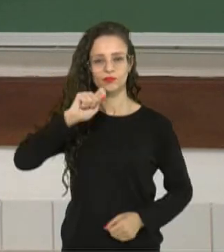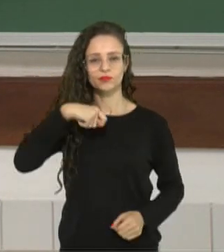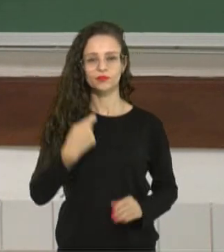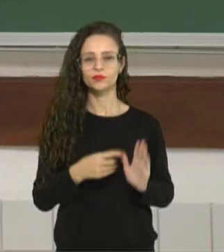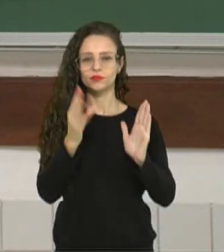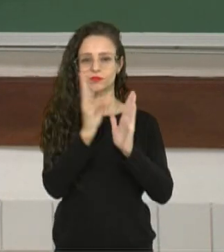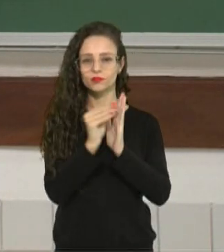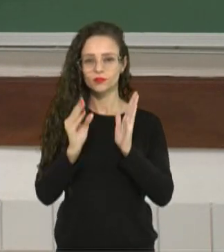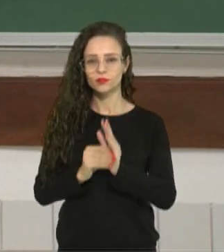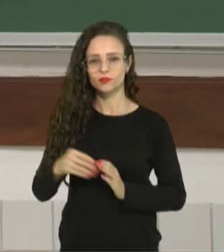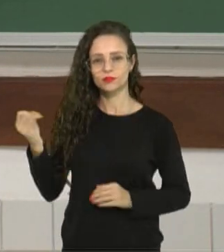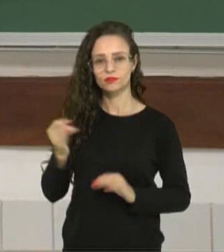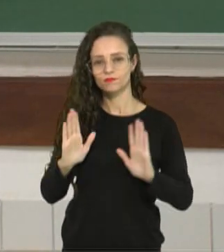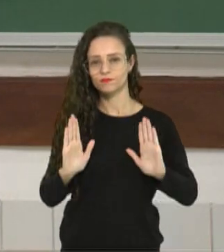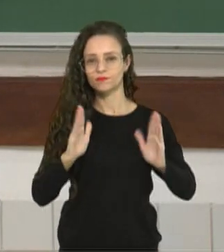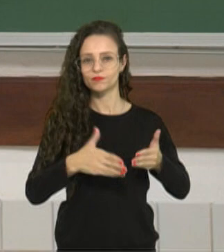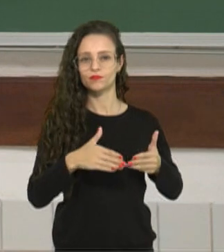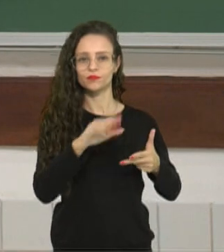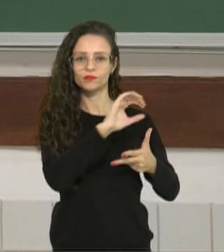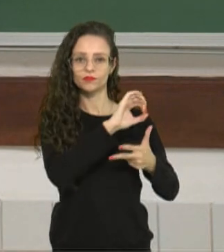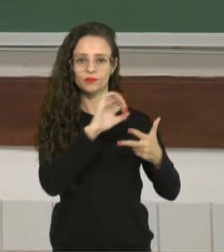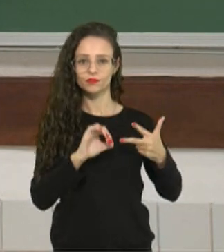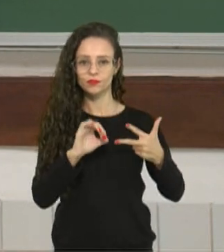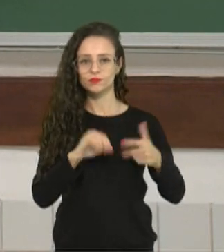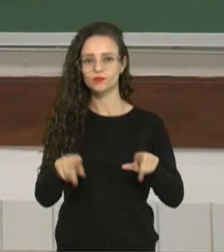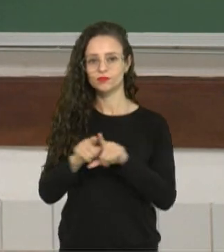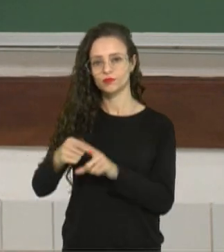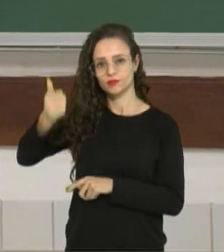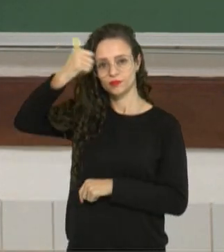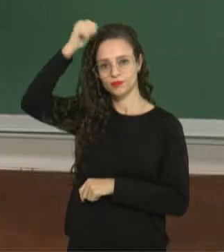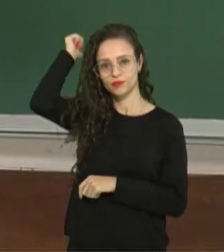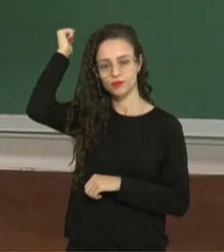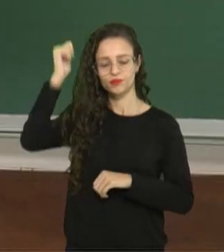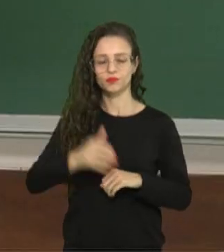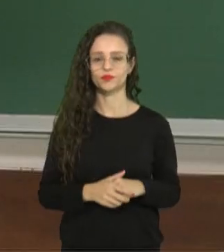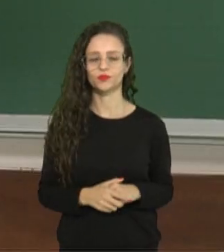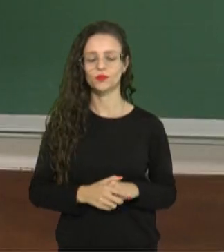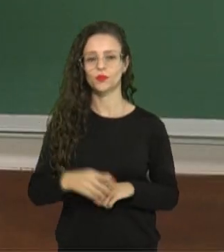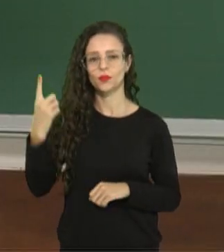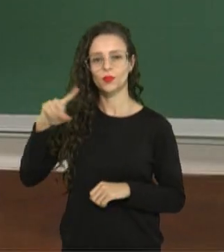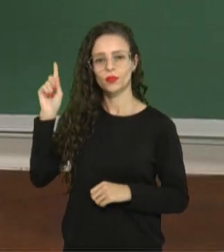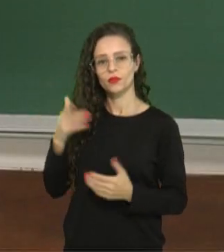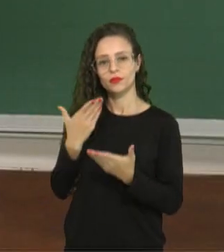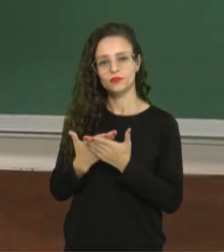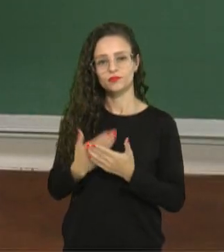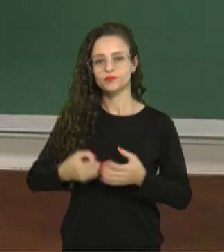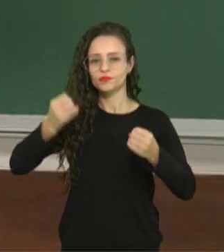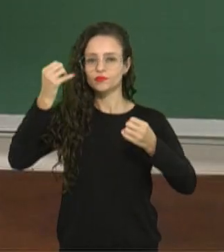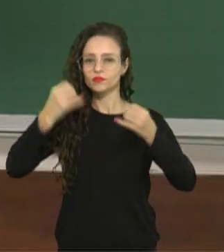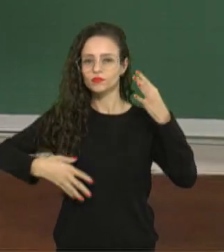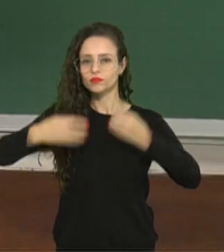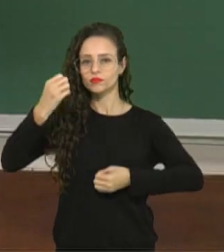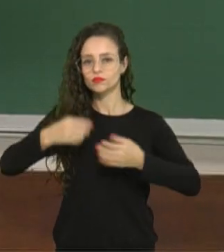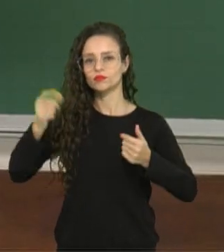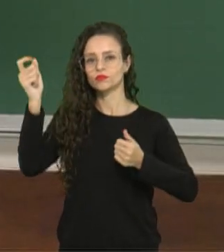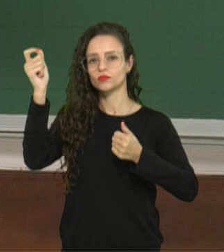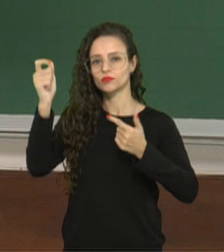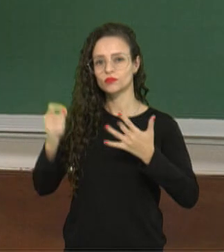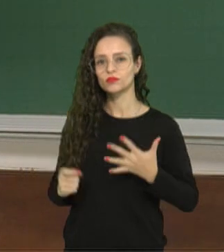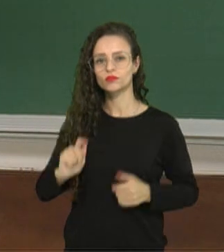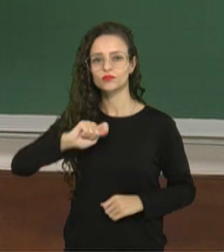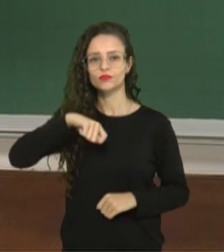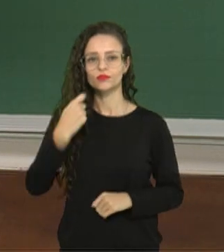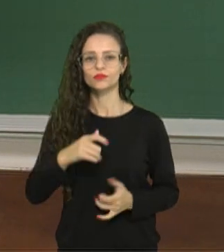conteúdos importantes para o Enem e para o vestibular. Então, na última aula, o que nós fizemos? Comentamos algumas nuances e alguns aspectos do fenômeno